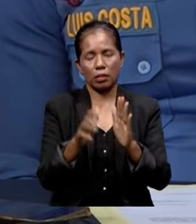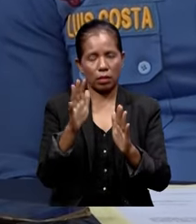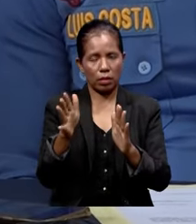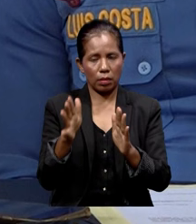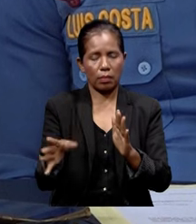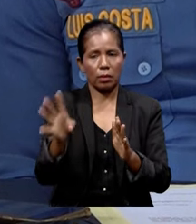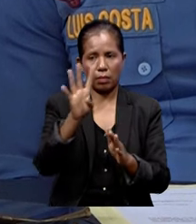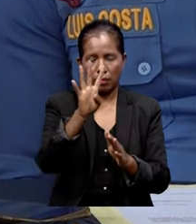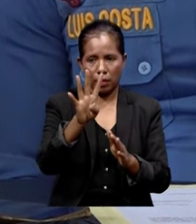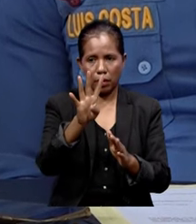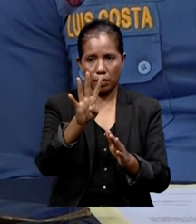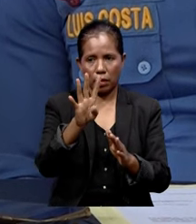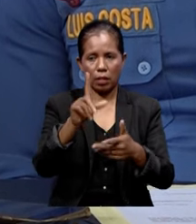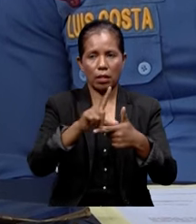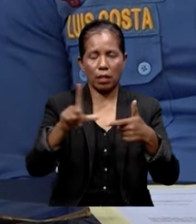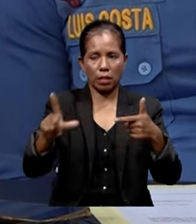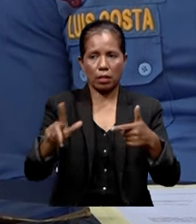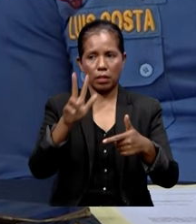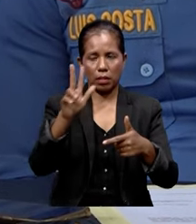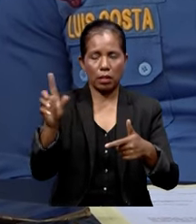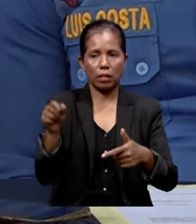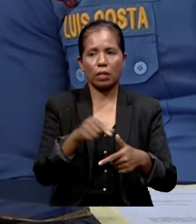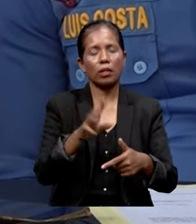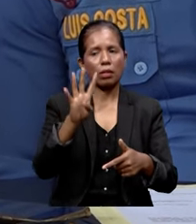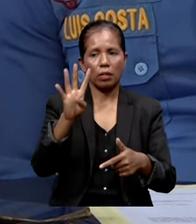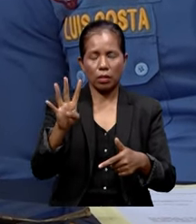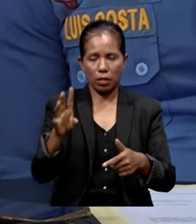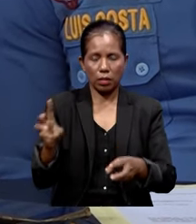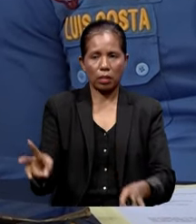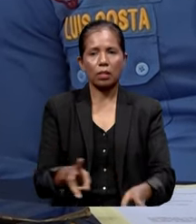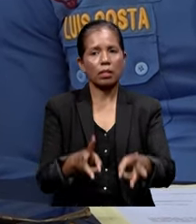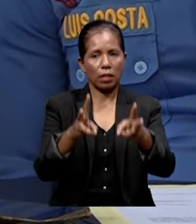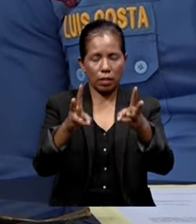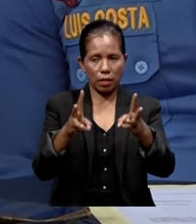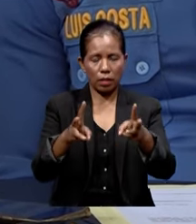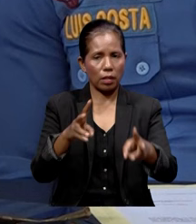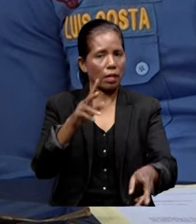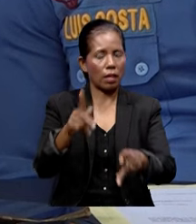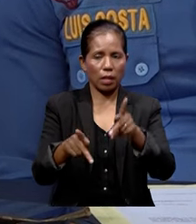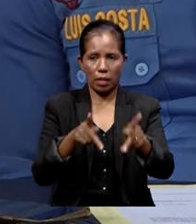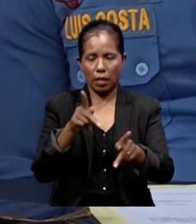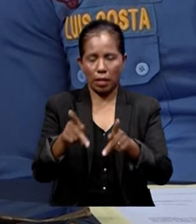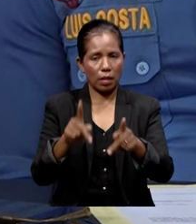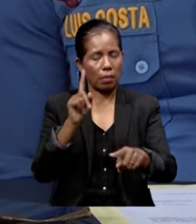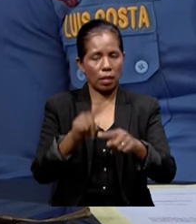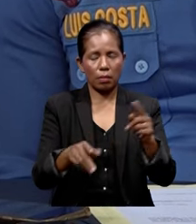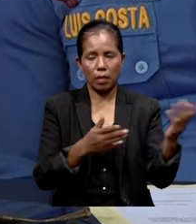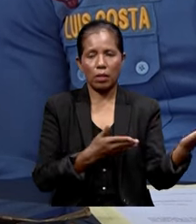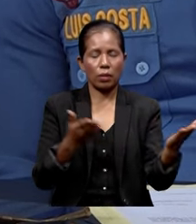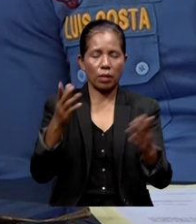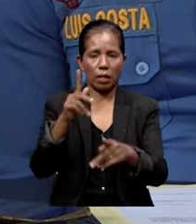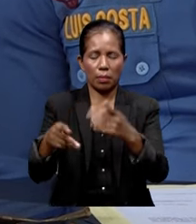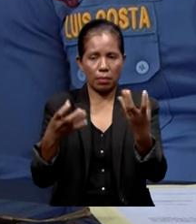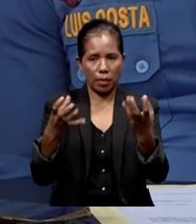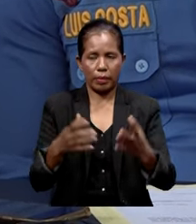54, a linha 3 no 4, Código da Estrada, bando atu labele tula passageiros liu